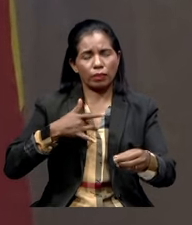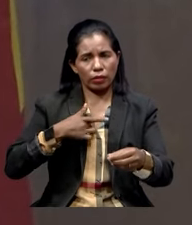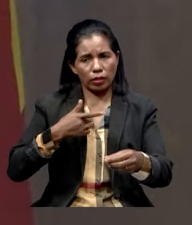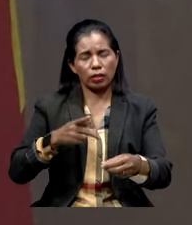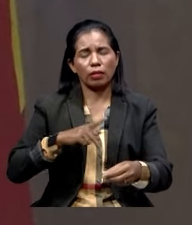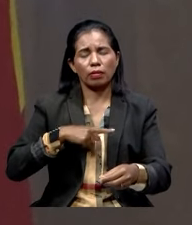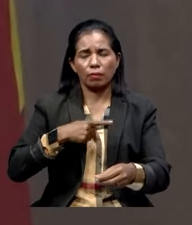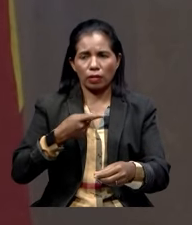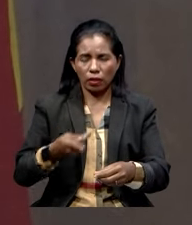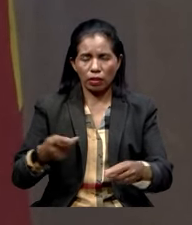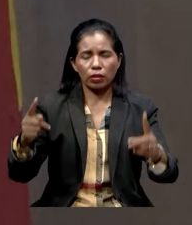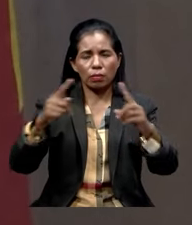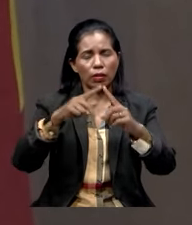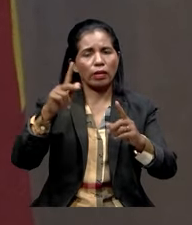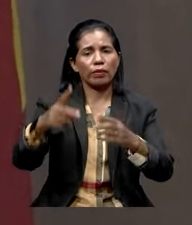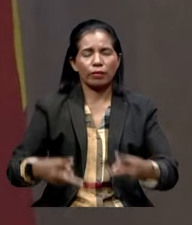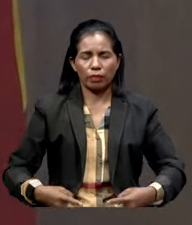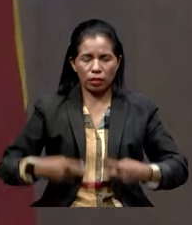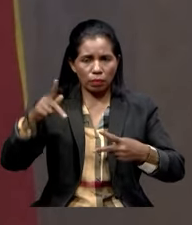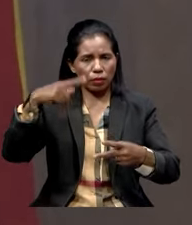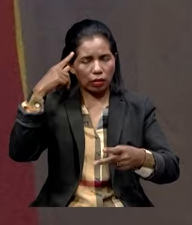vida política me proporcionou.